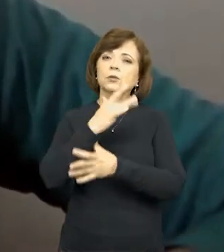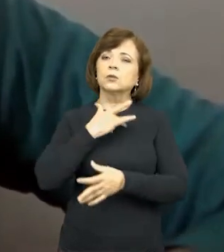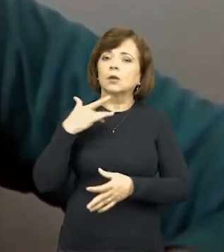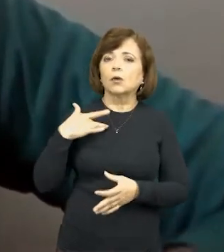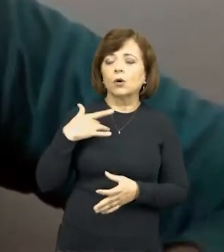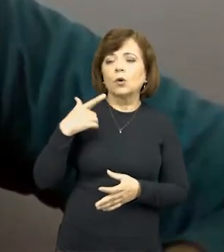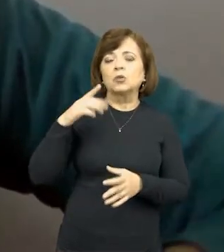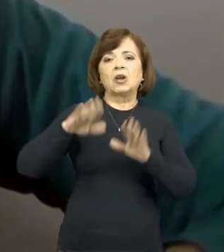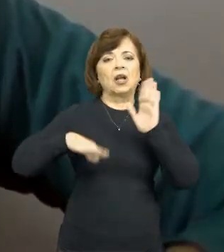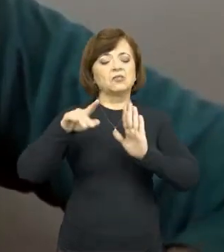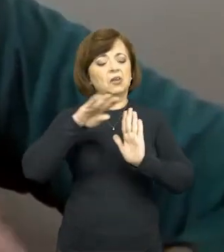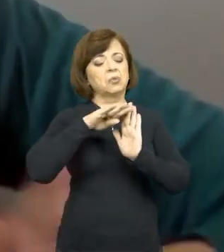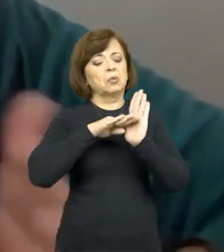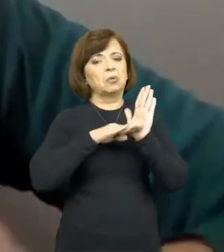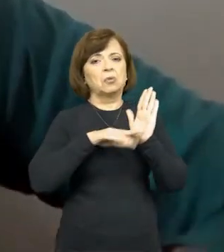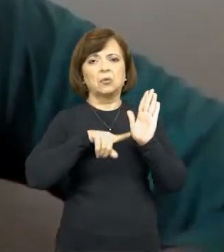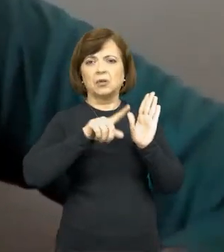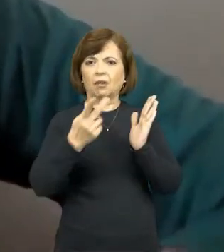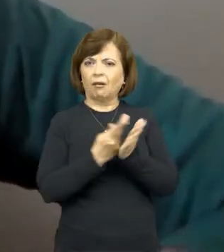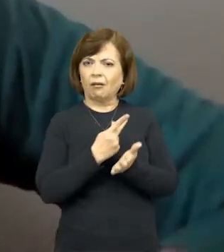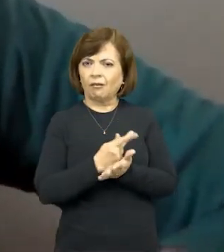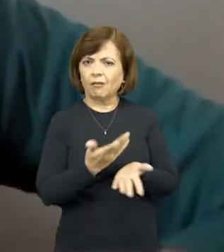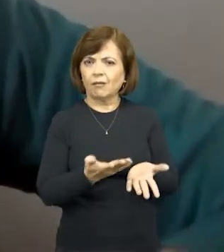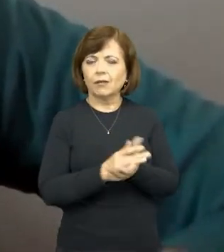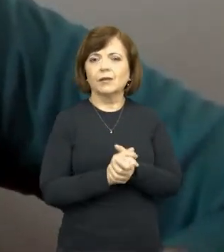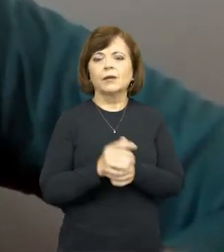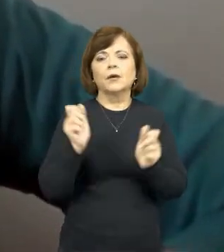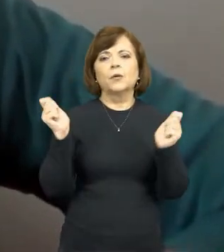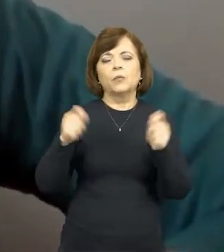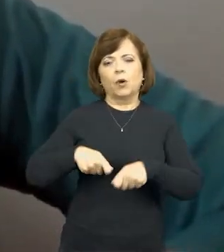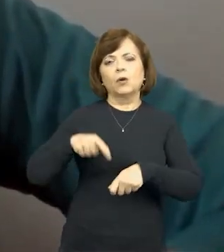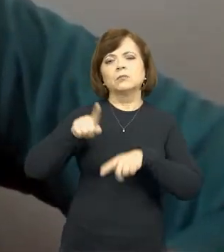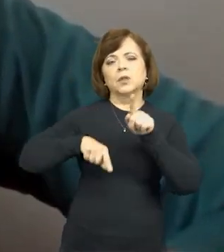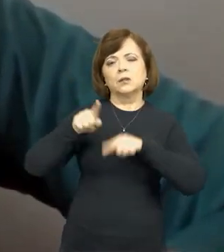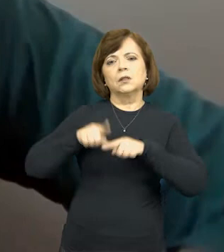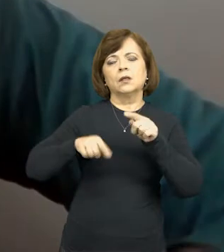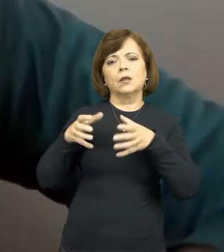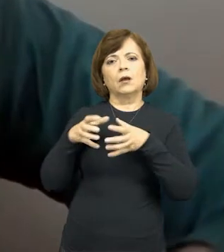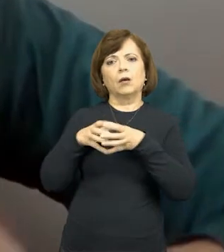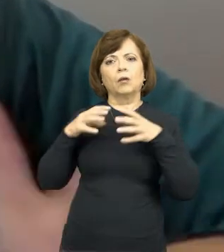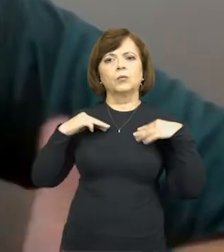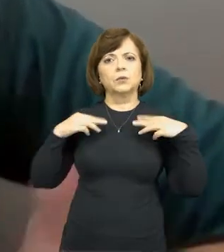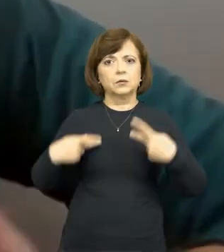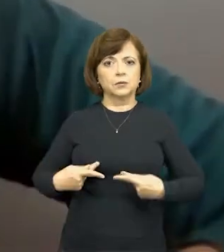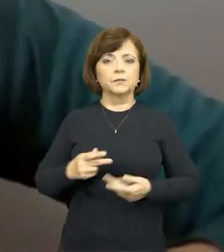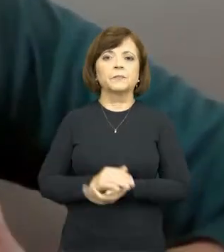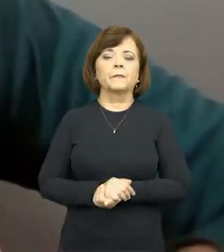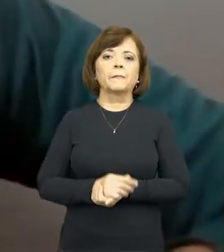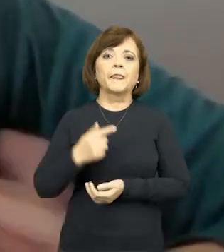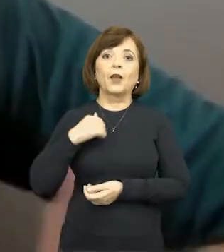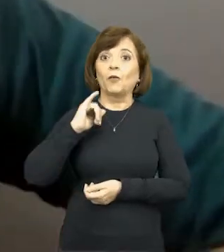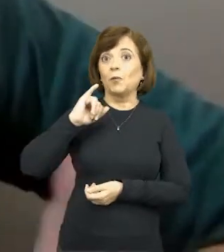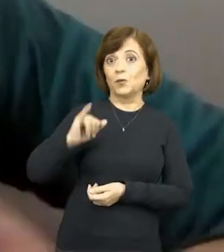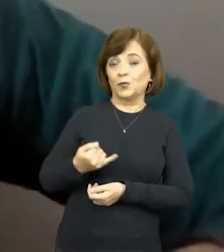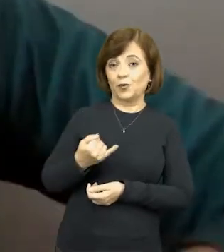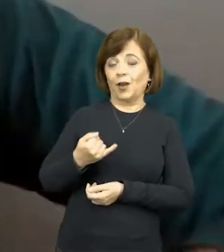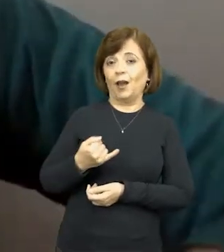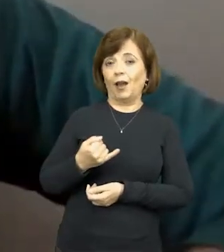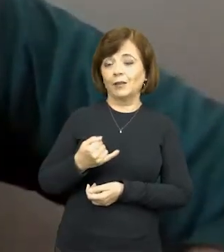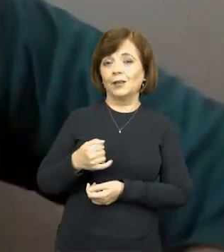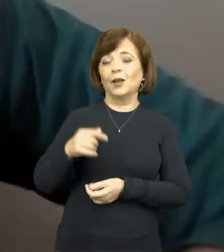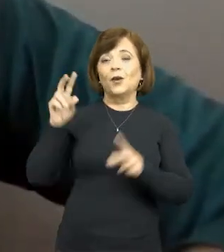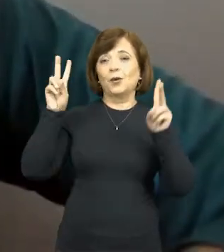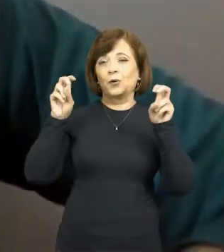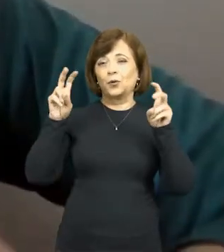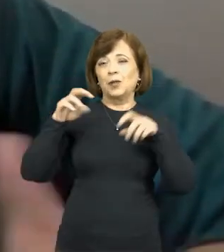num contrato, um banco, tudo isso pode ser objeto da atuação do Ministério Público. Eu vou aproveitar o gancho da água, que é o nosso tema